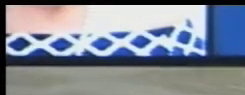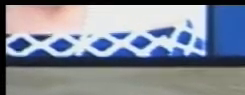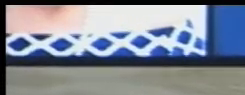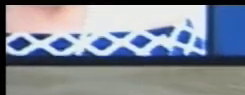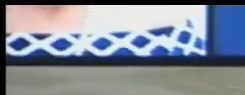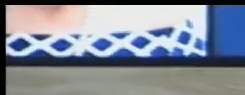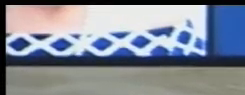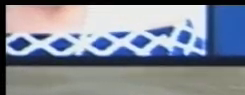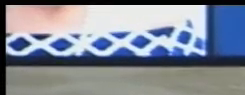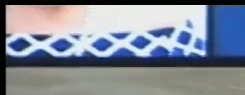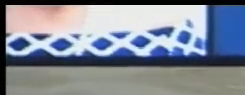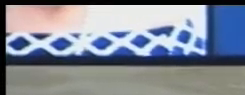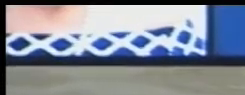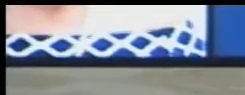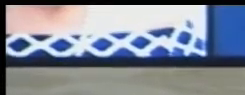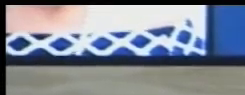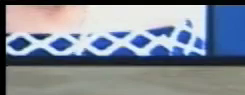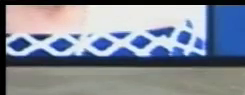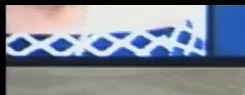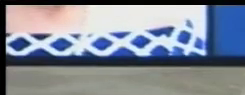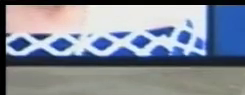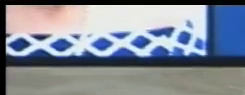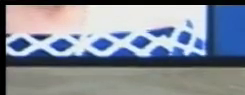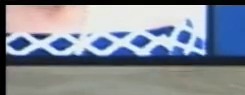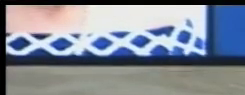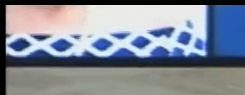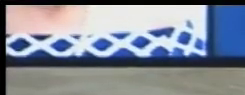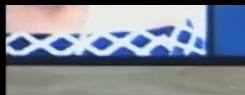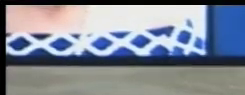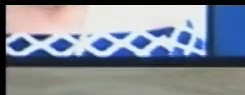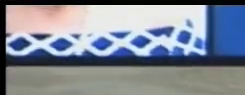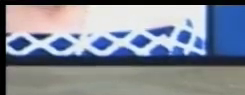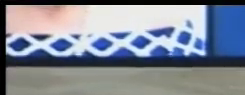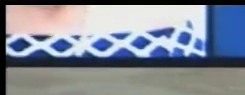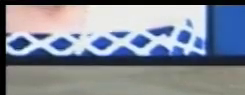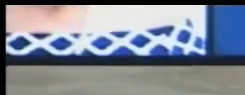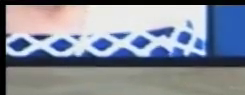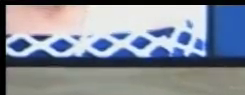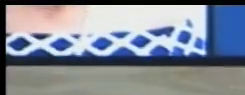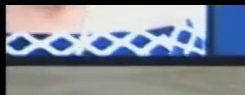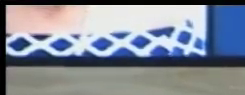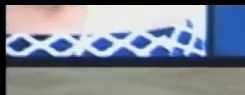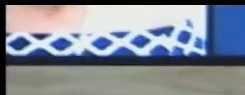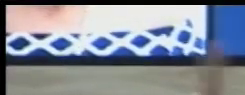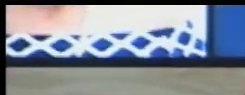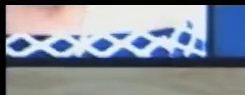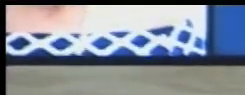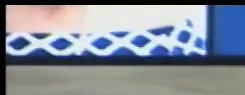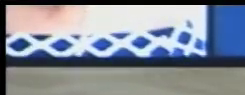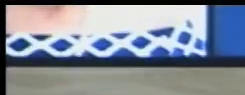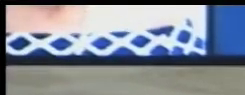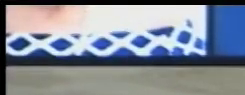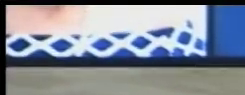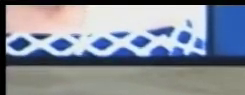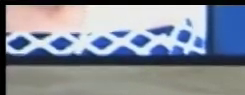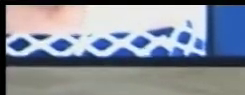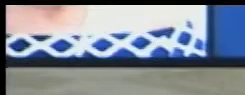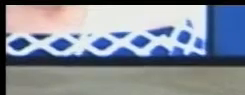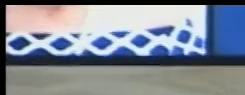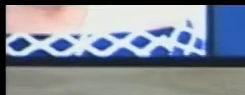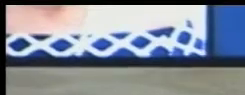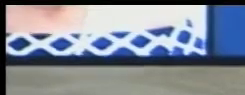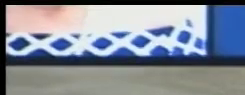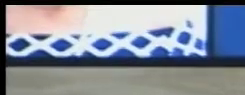custo. Essa tentativa até foi feita uma conversa pelo secretário Luizinho